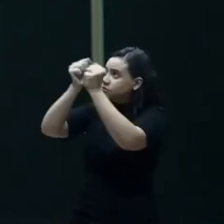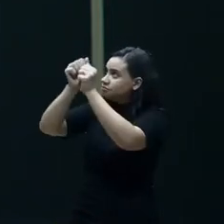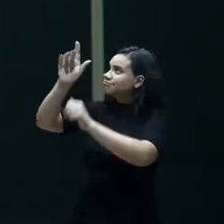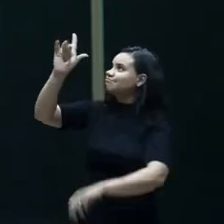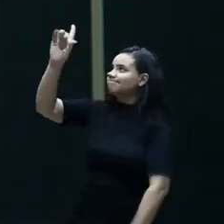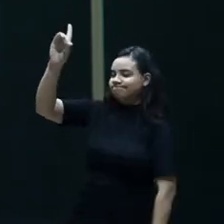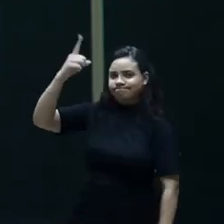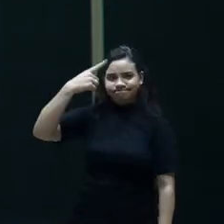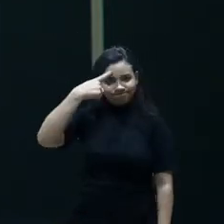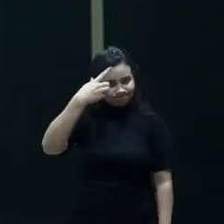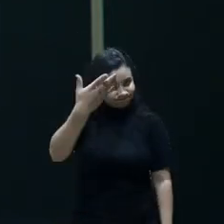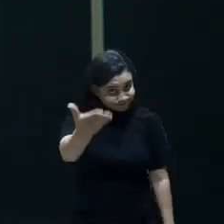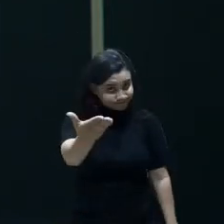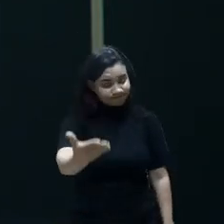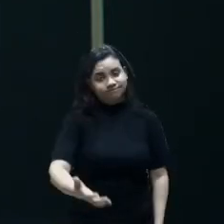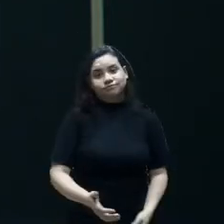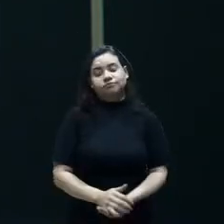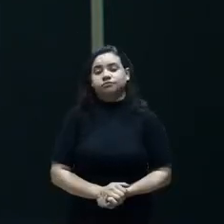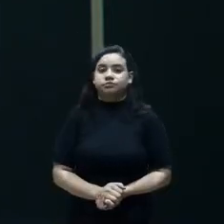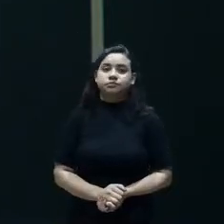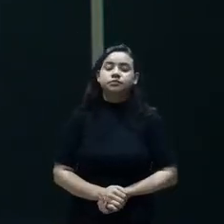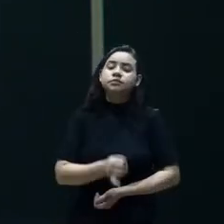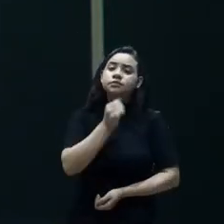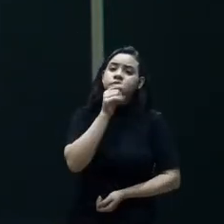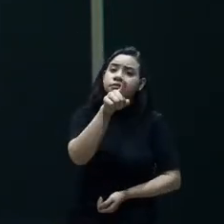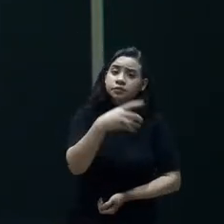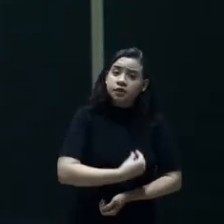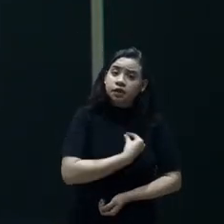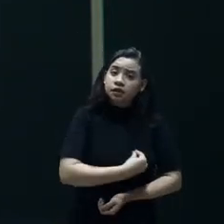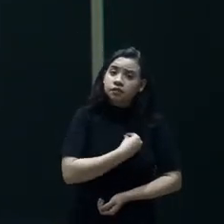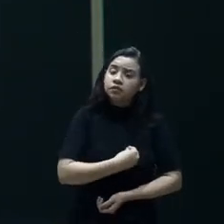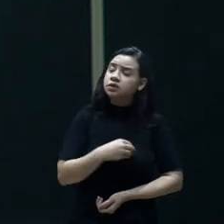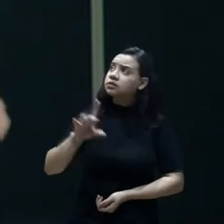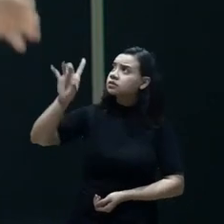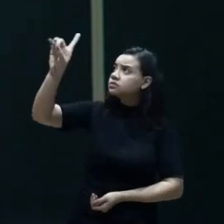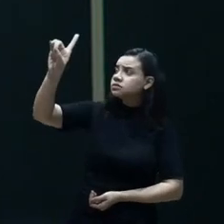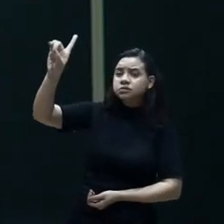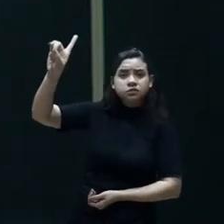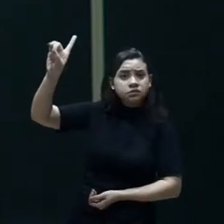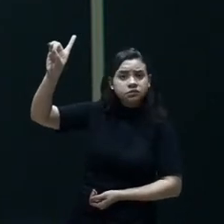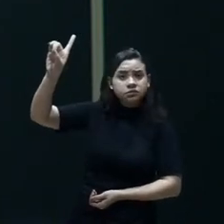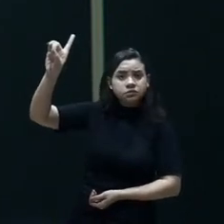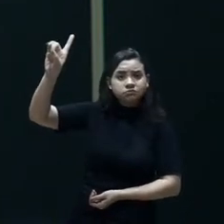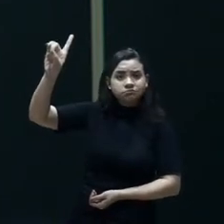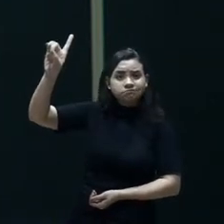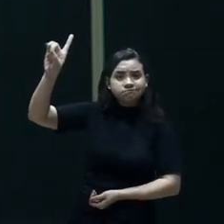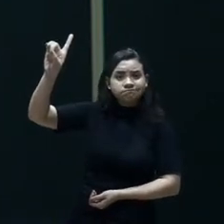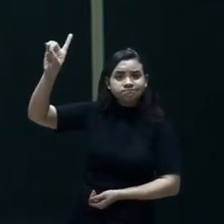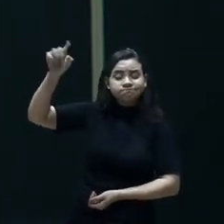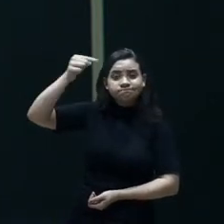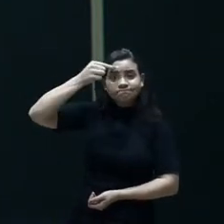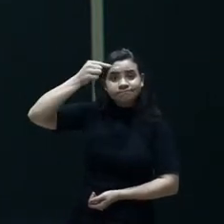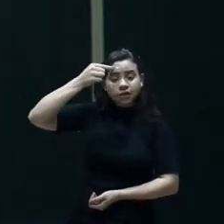Já parou para pensar? Quanto tempo você não tem uma vida com Deus? Vamos tirar esses minutos de culto